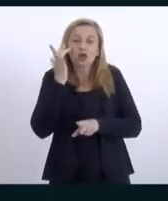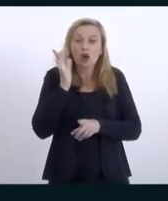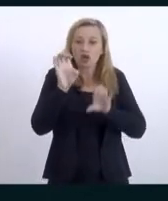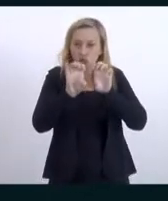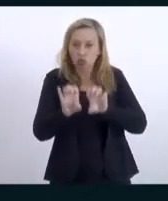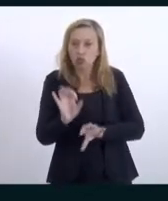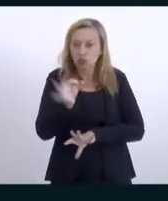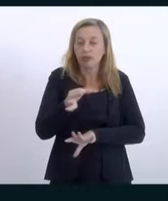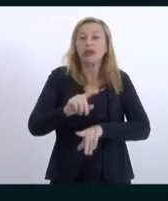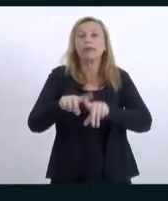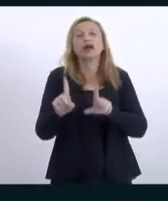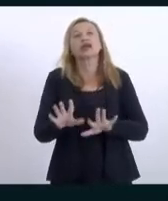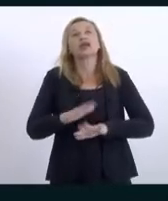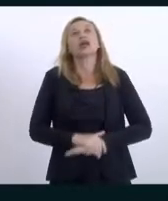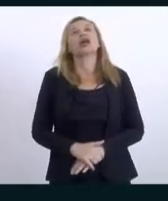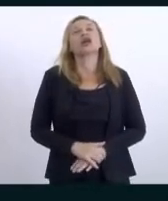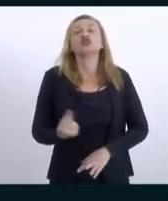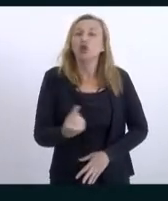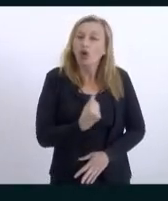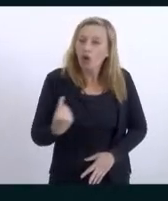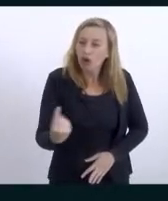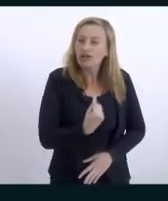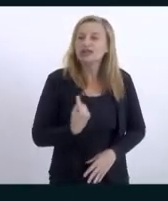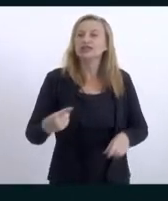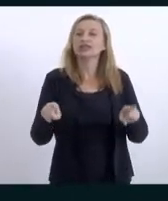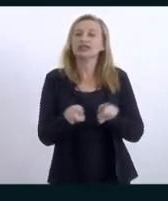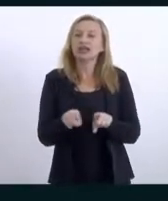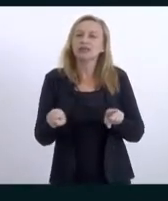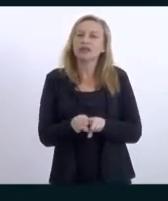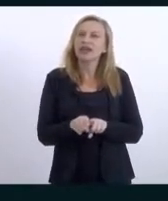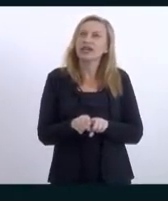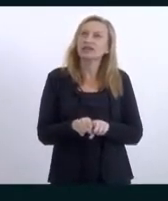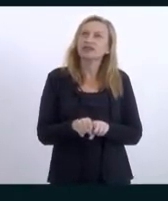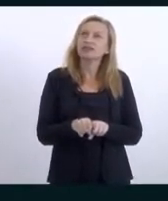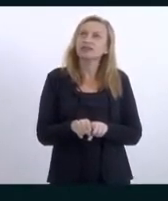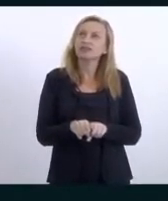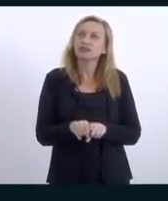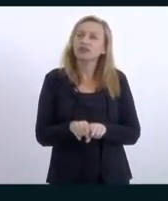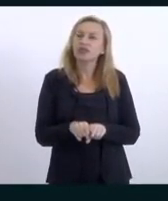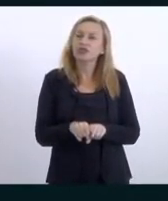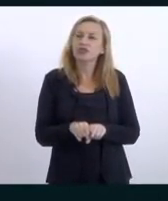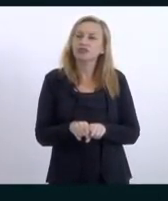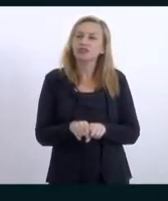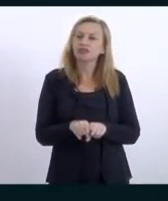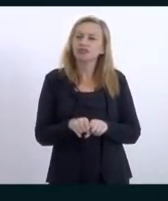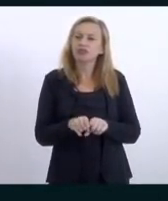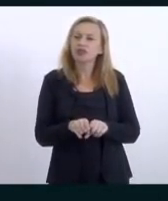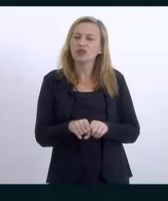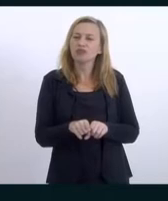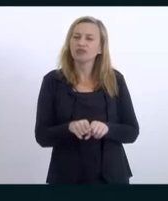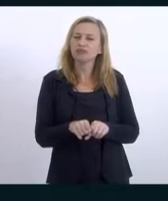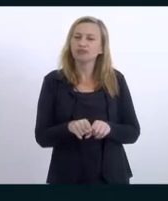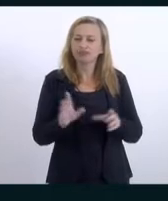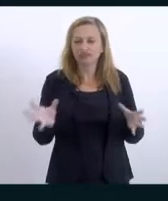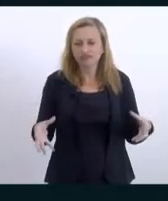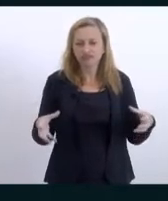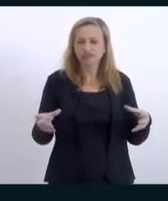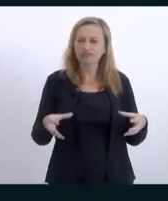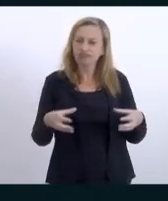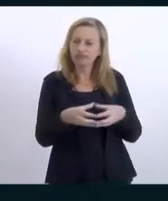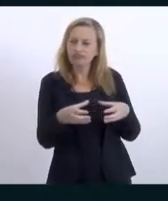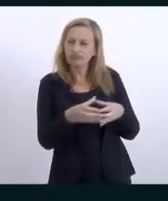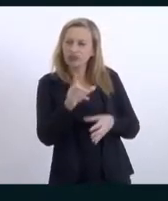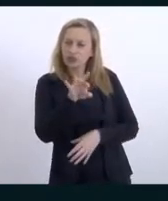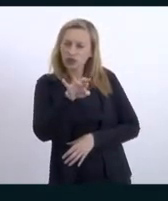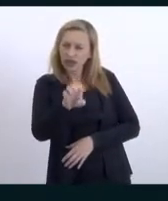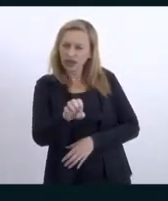correto. Nós também, enquanto elemento participante do CREA, temos tido